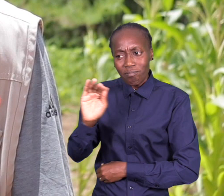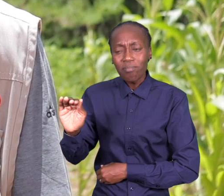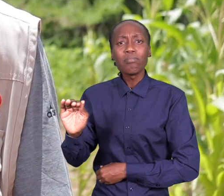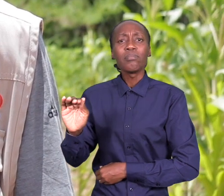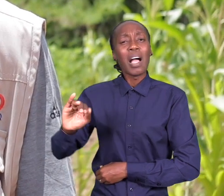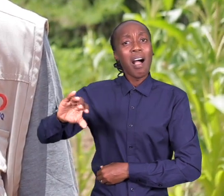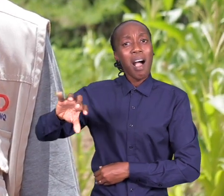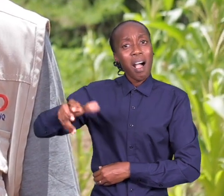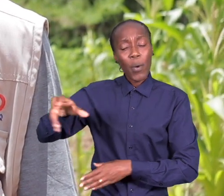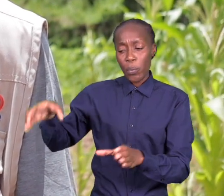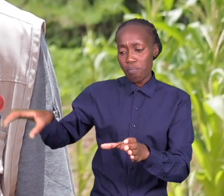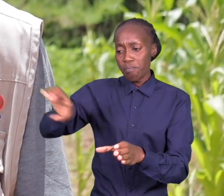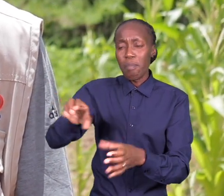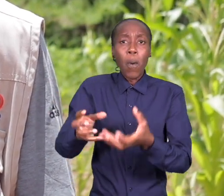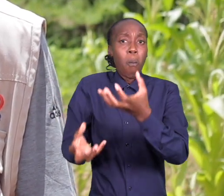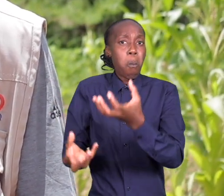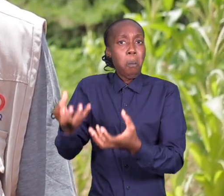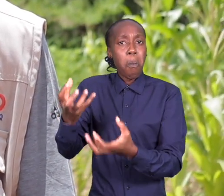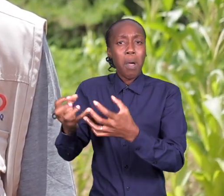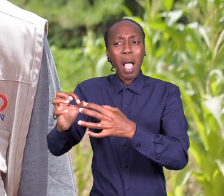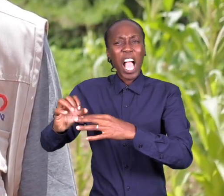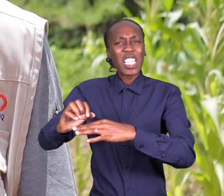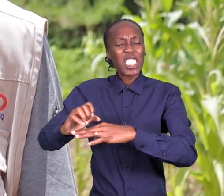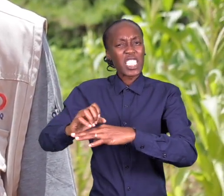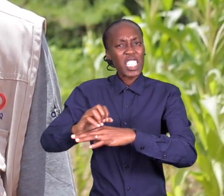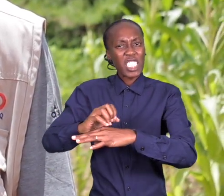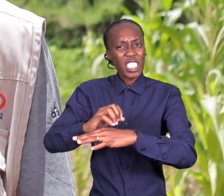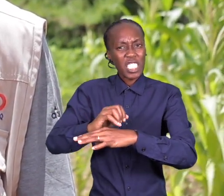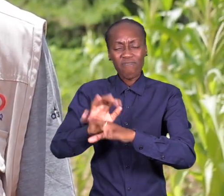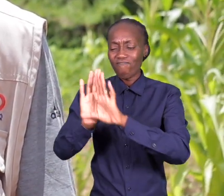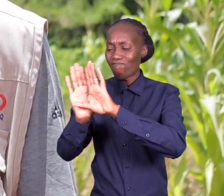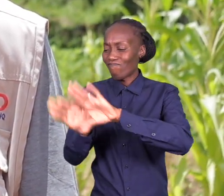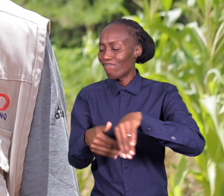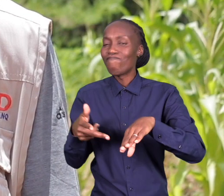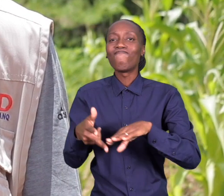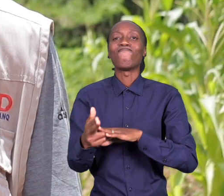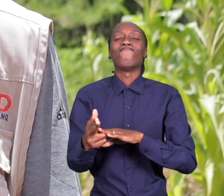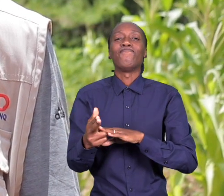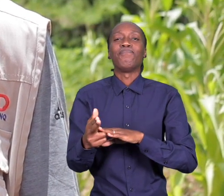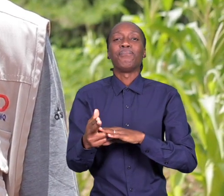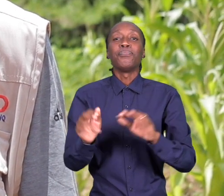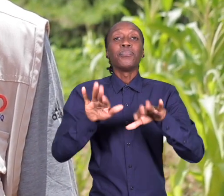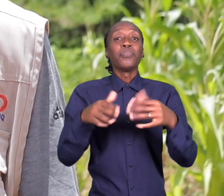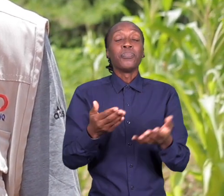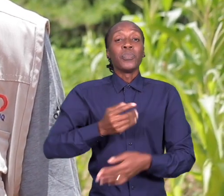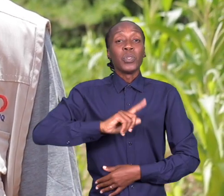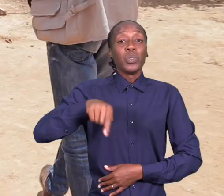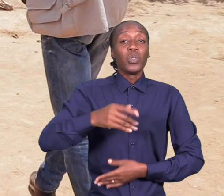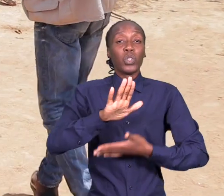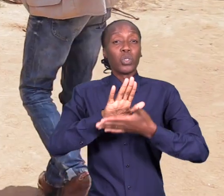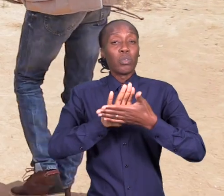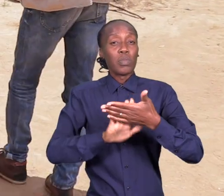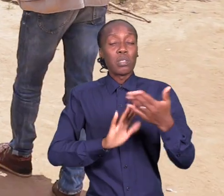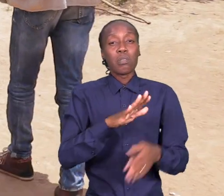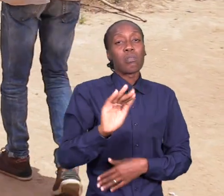mobilizamos as pessoas que fermam a água para aqueles bichos poderem eliminar.